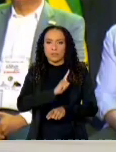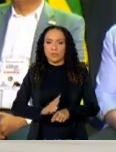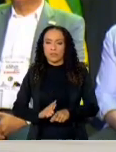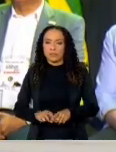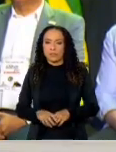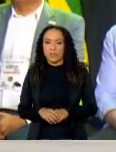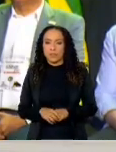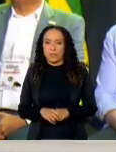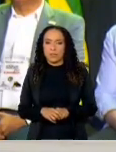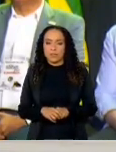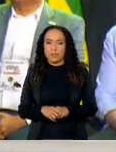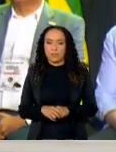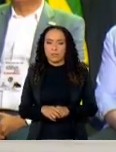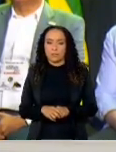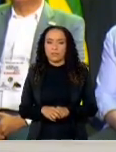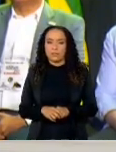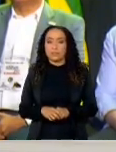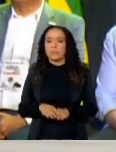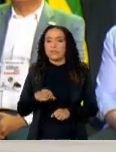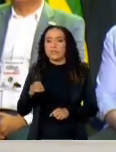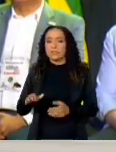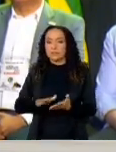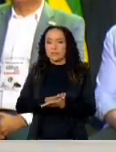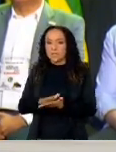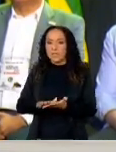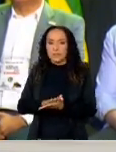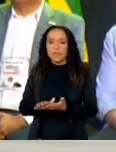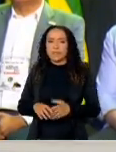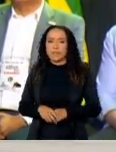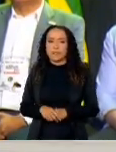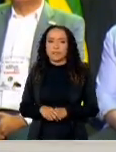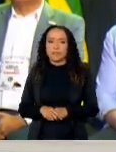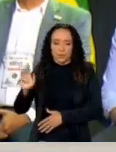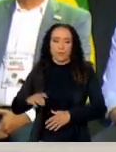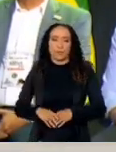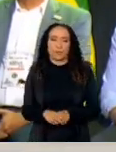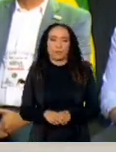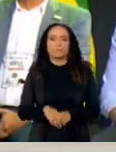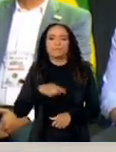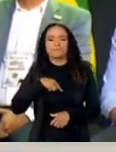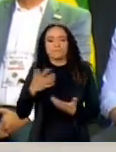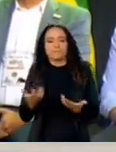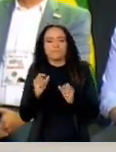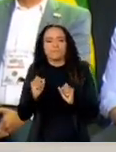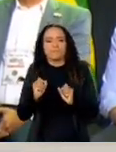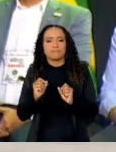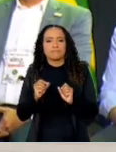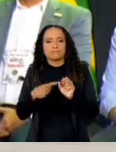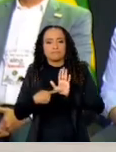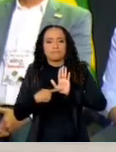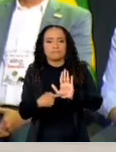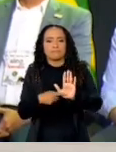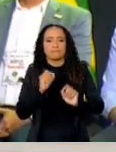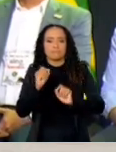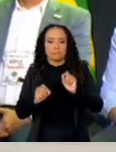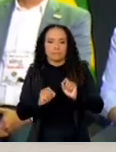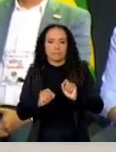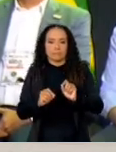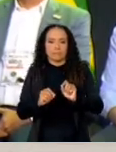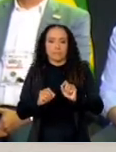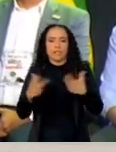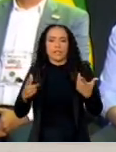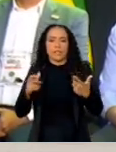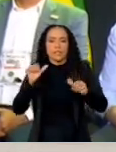do presidente Lula. Dá uma olhadinha no que fala o governador do estado do Piauí. Eu queria aqui destacar